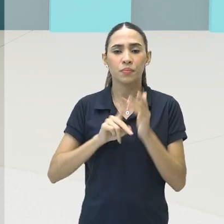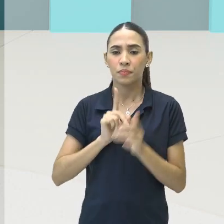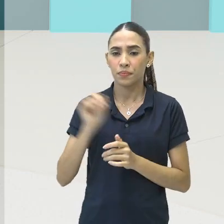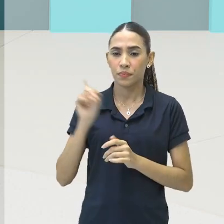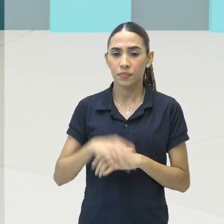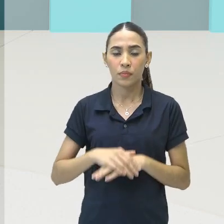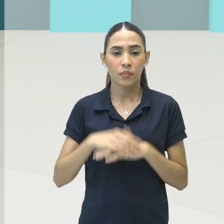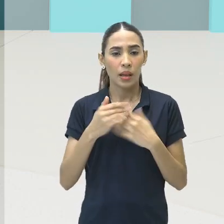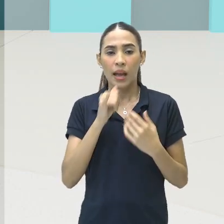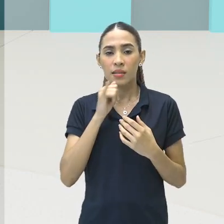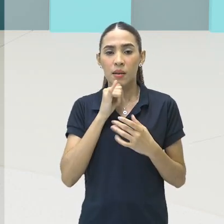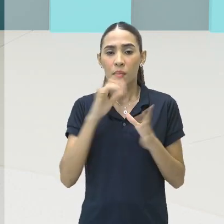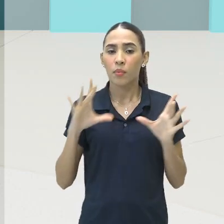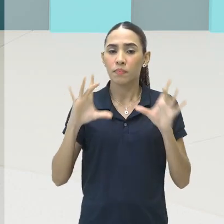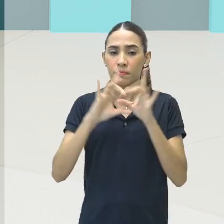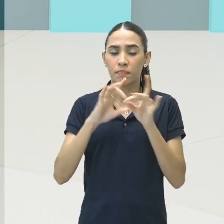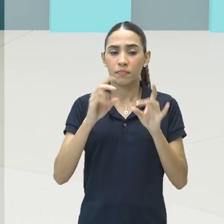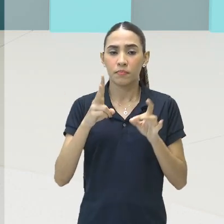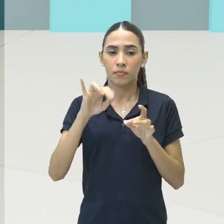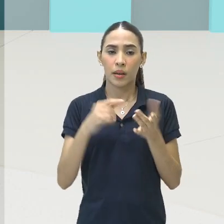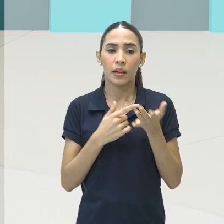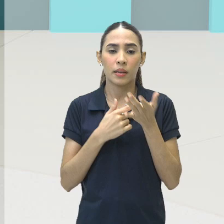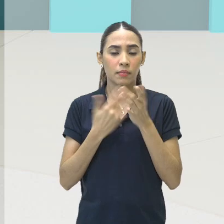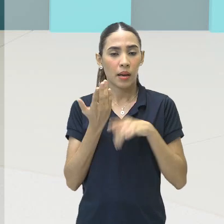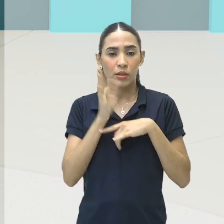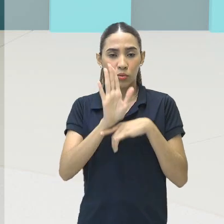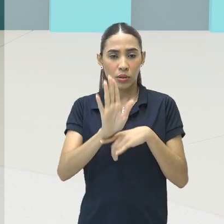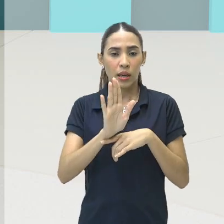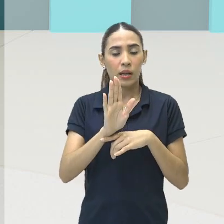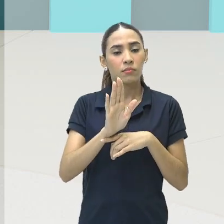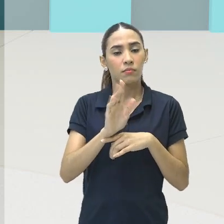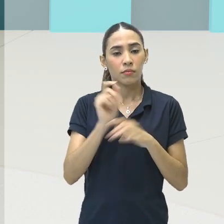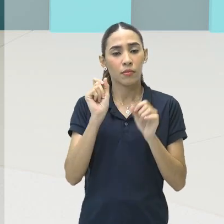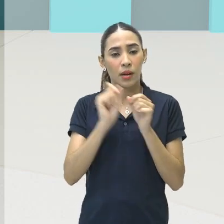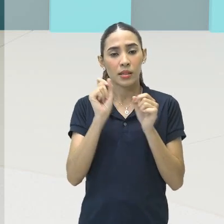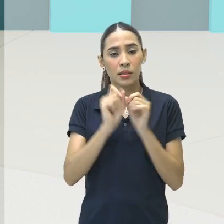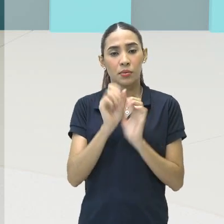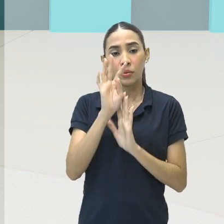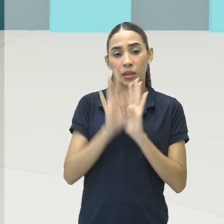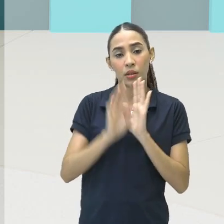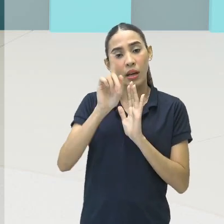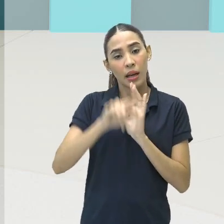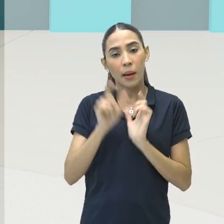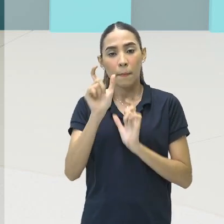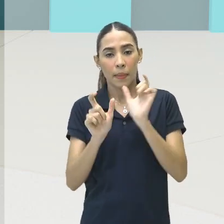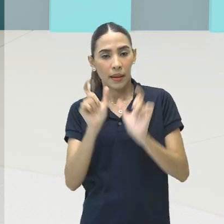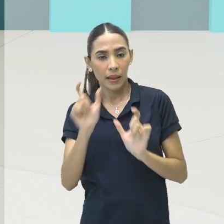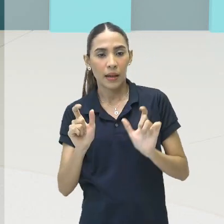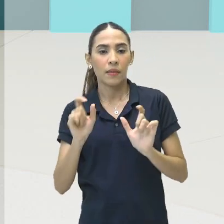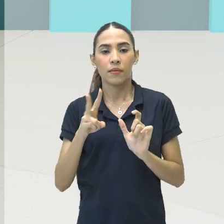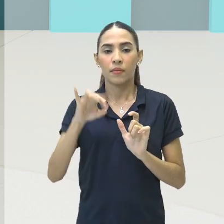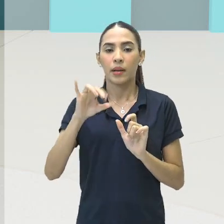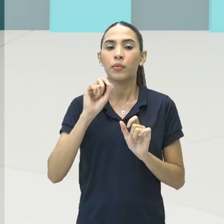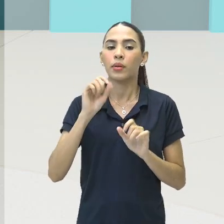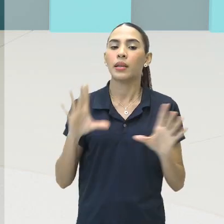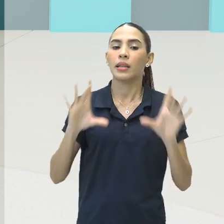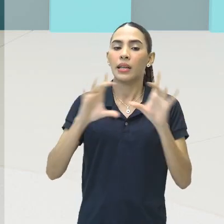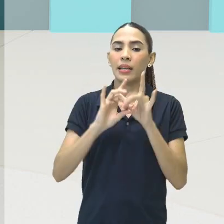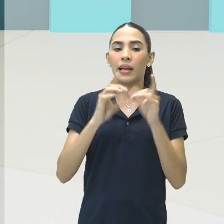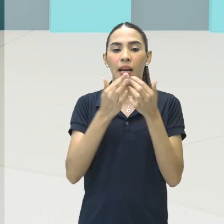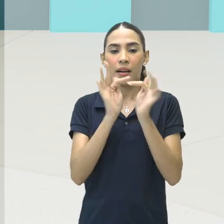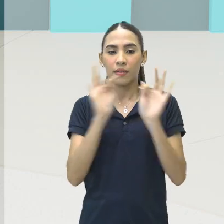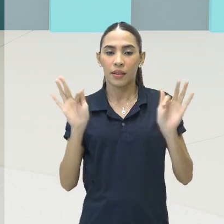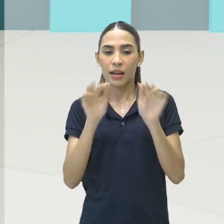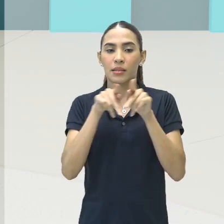Os conectivos, né, que vão me ajudar aí nessa formulação do texto. São palavras ou expressões que vão interligar as frases,